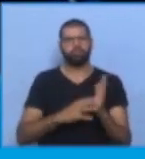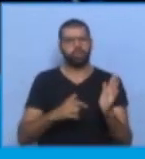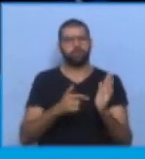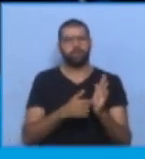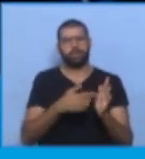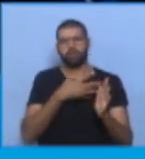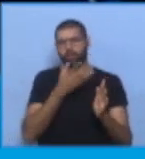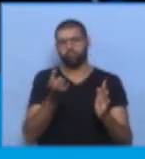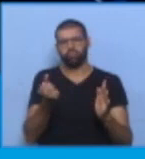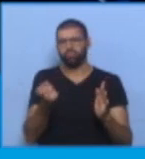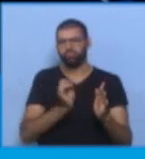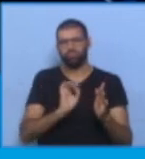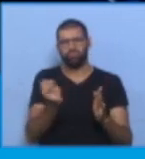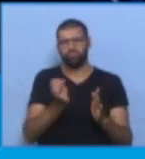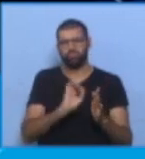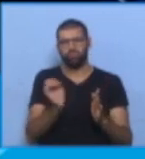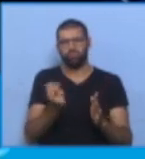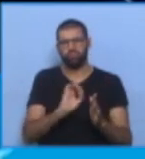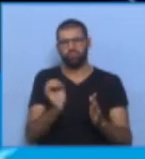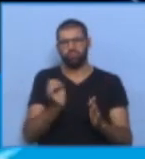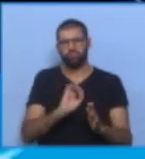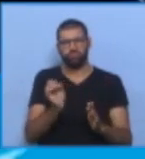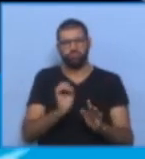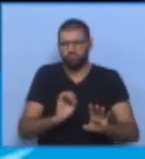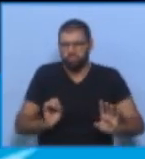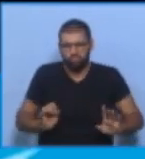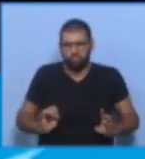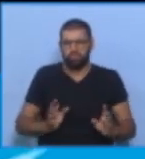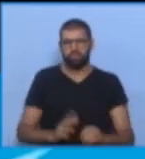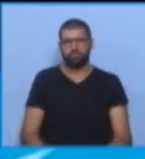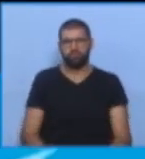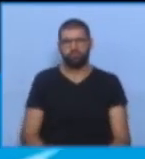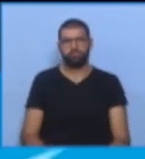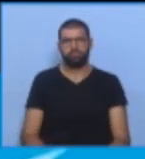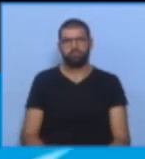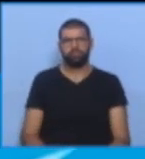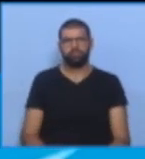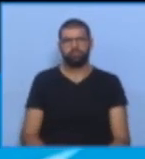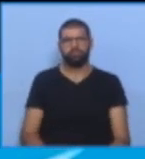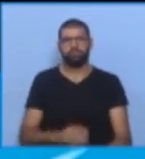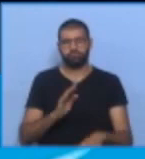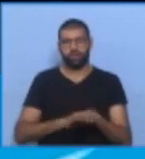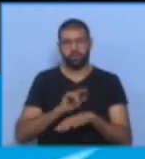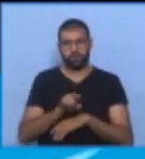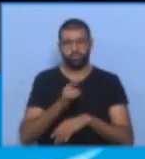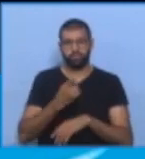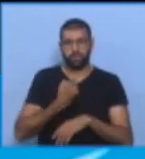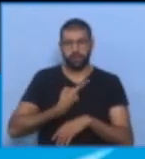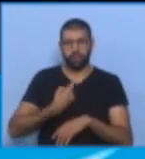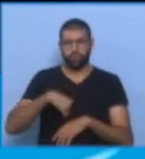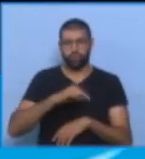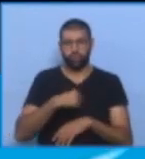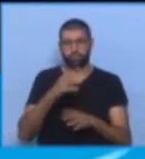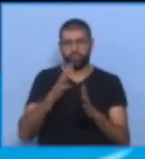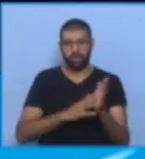não fala absolutamente de nada disso. Para isso temos que situar